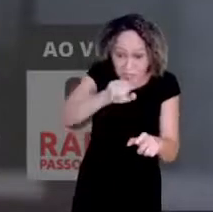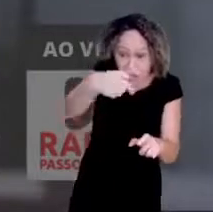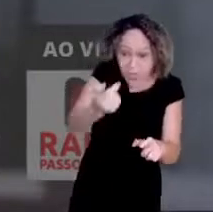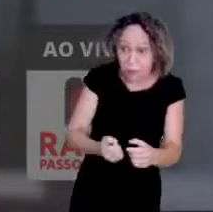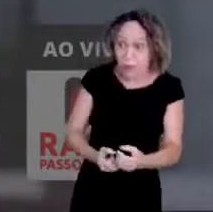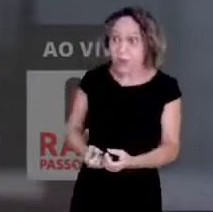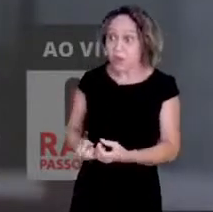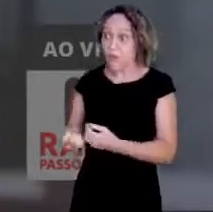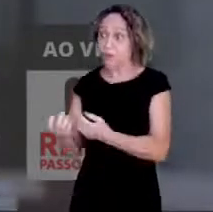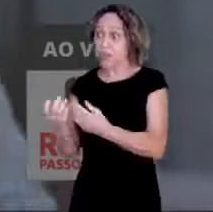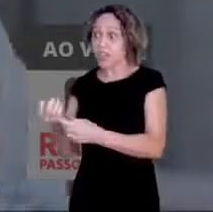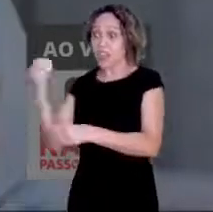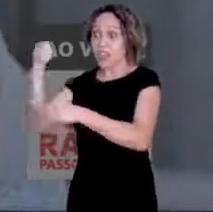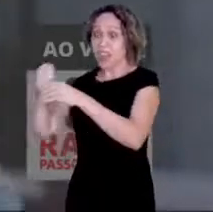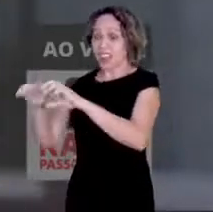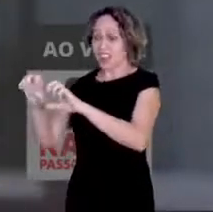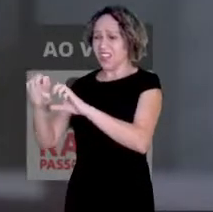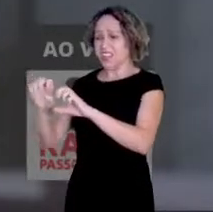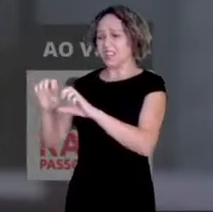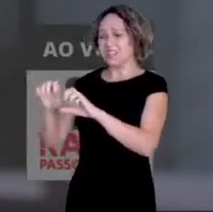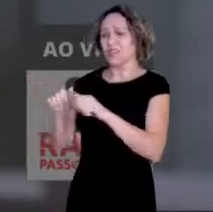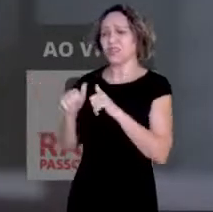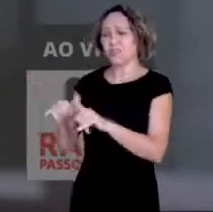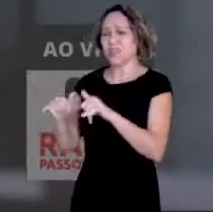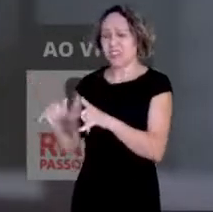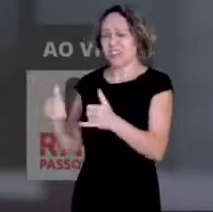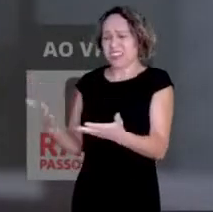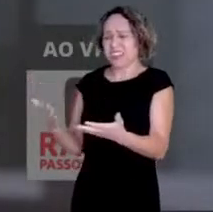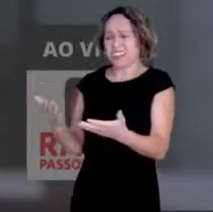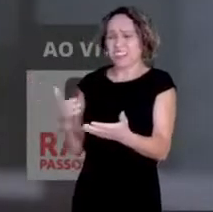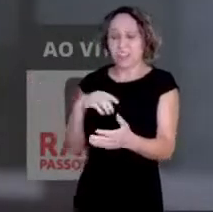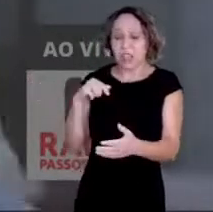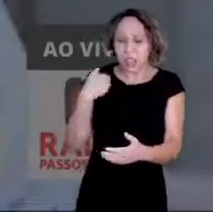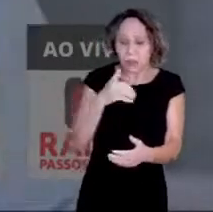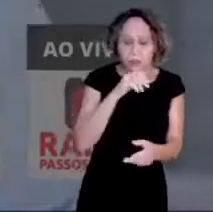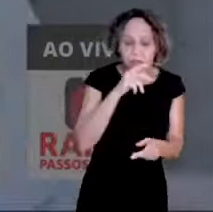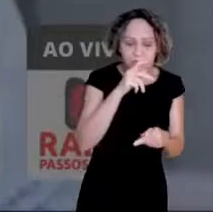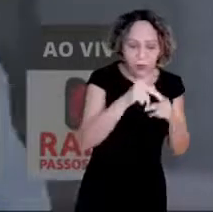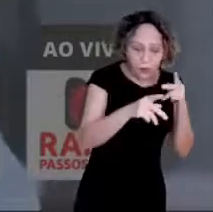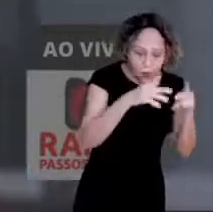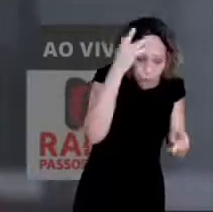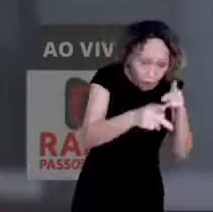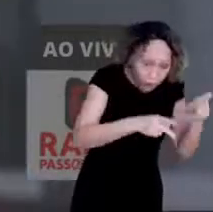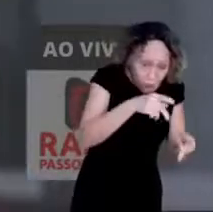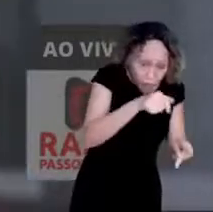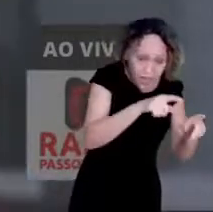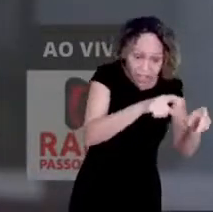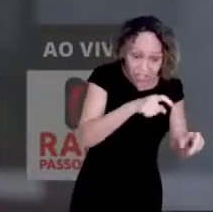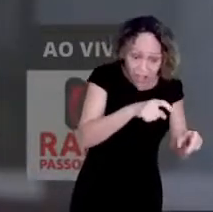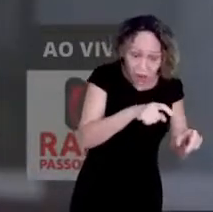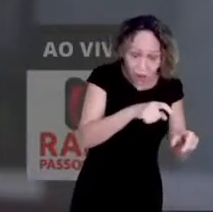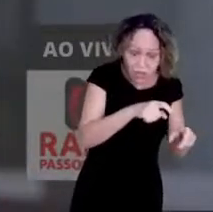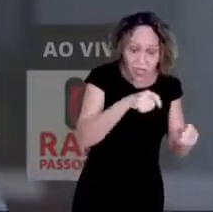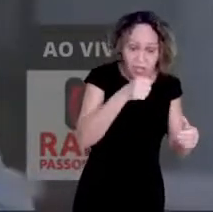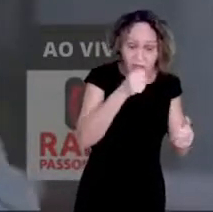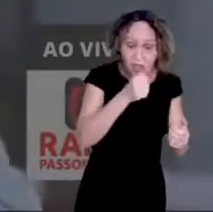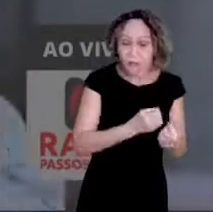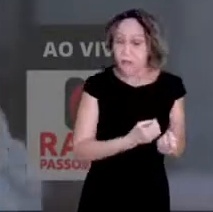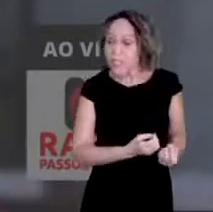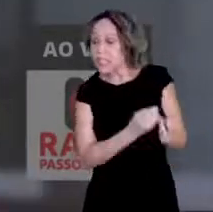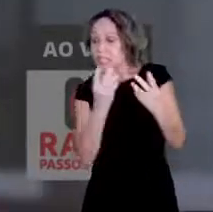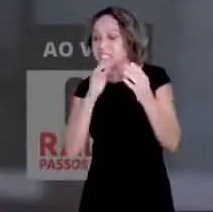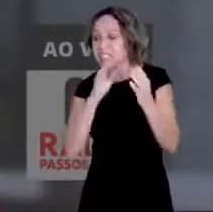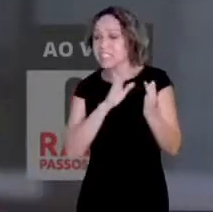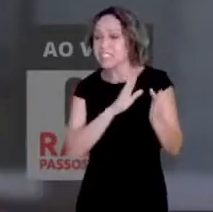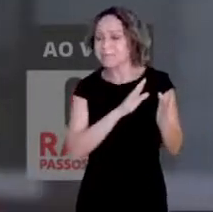que é um bico, que o cara não tem carteira assinada, que o cara não tem direito previdenciário, que o cara não tem nada. Ou seja, gerava de emprego